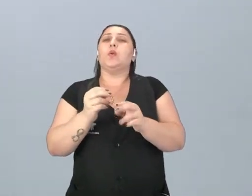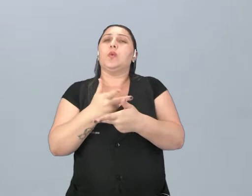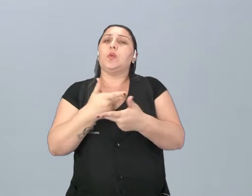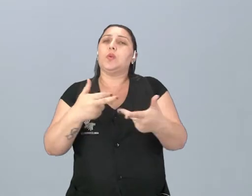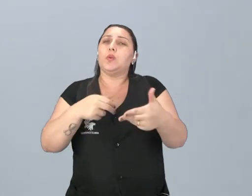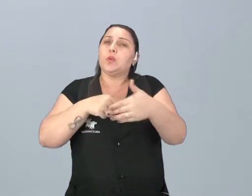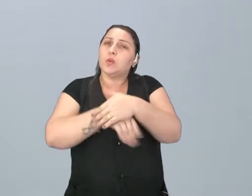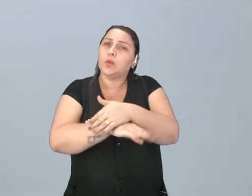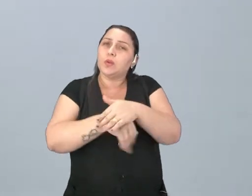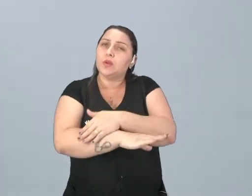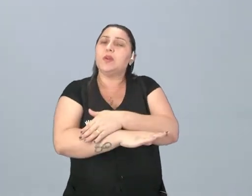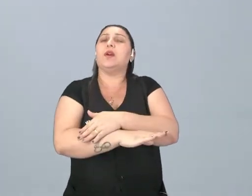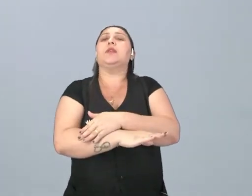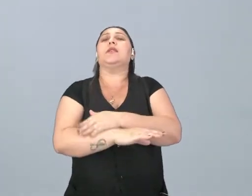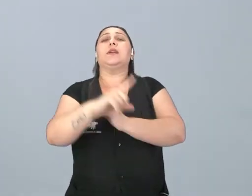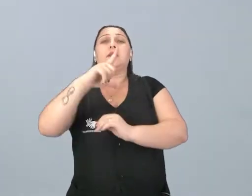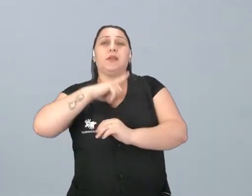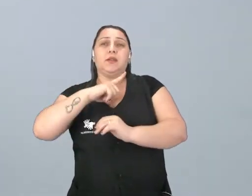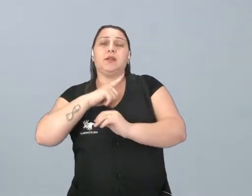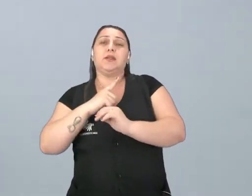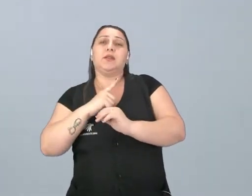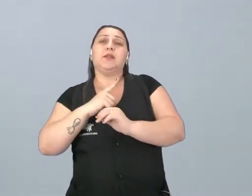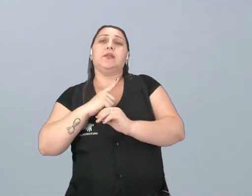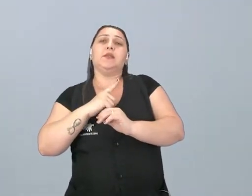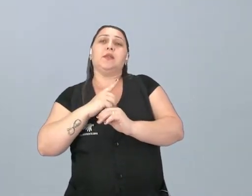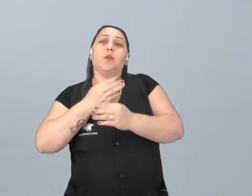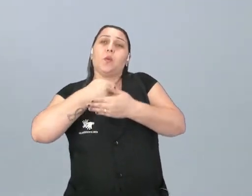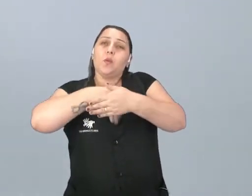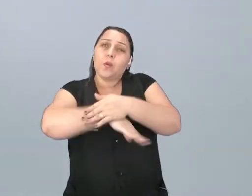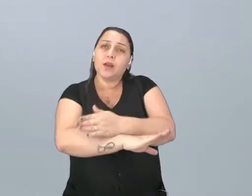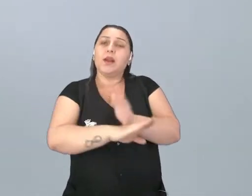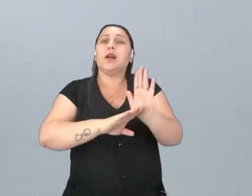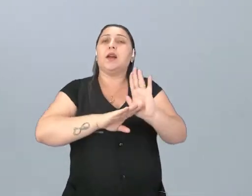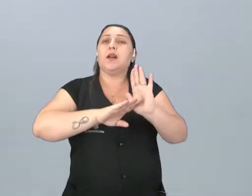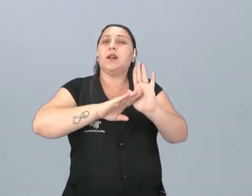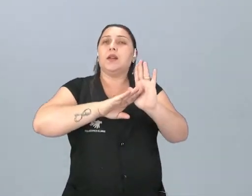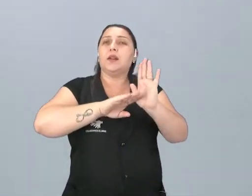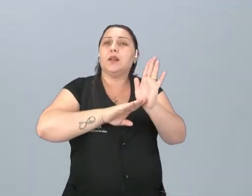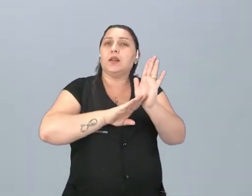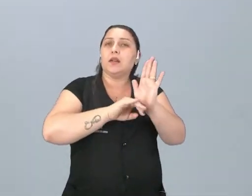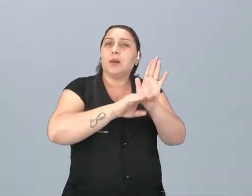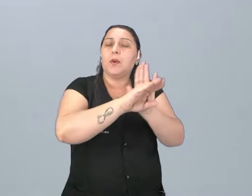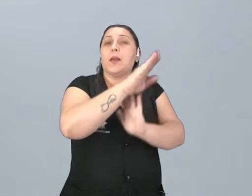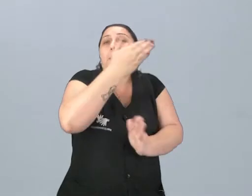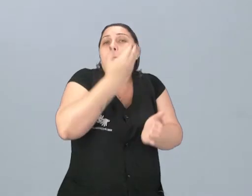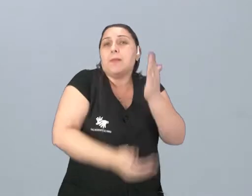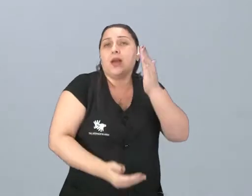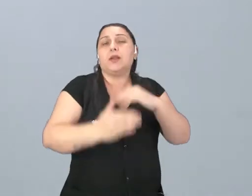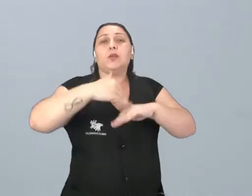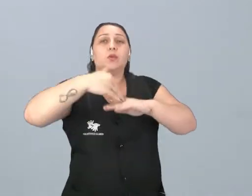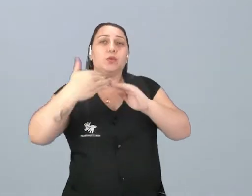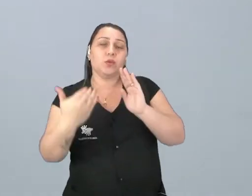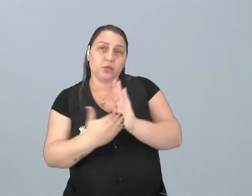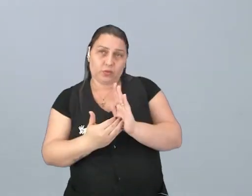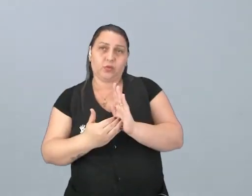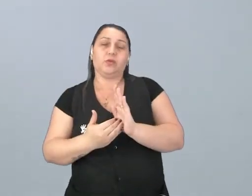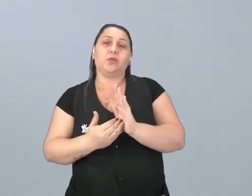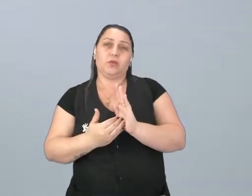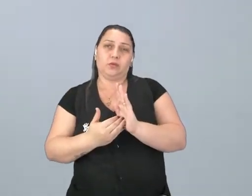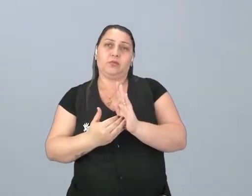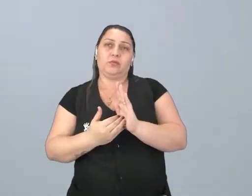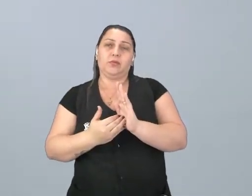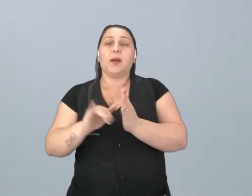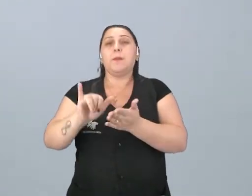eles acabam investindo na Bolsa e perdem tudo por conta desse crash da Bolsa de Nova